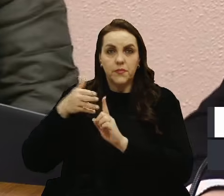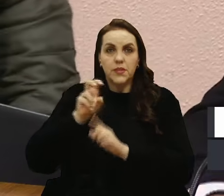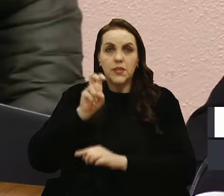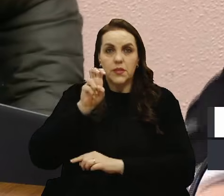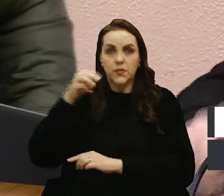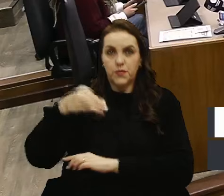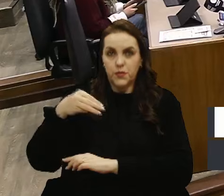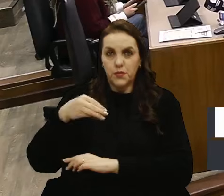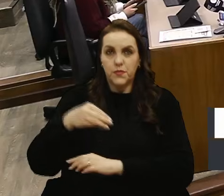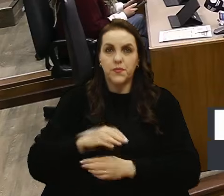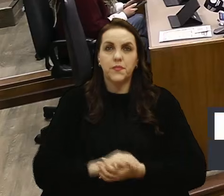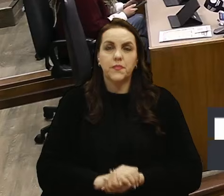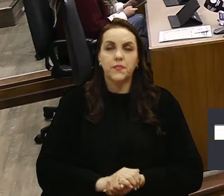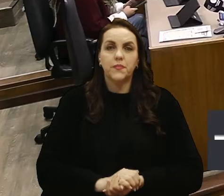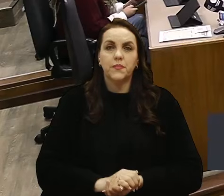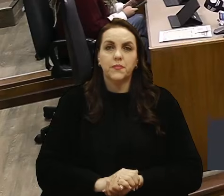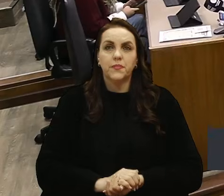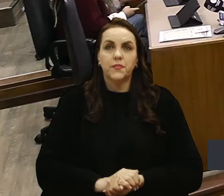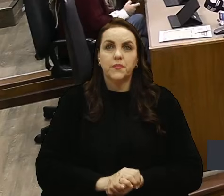5 minutos.